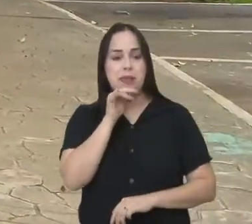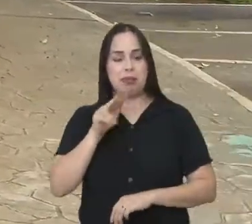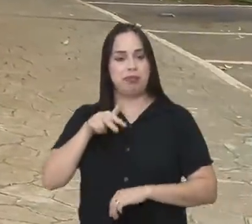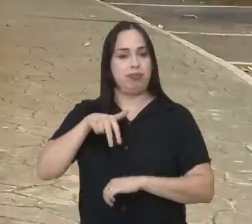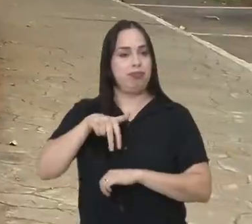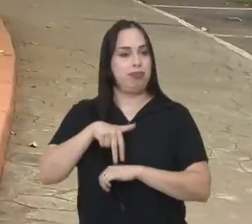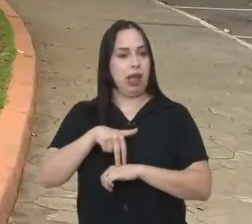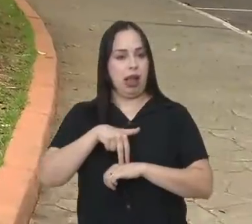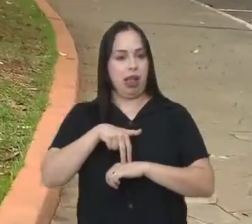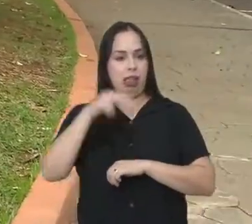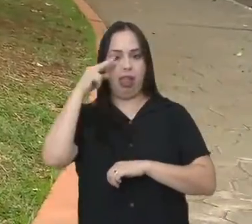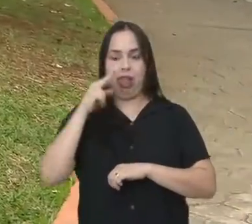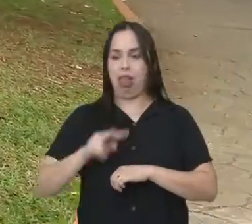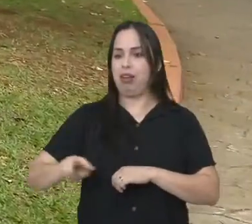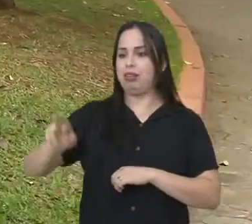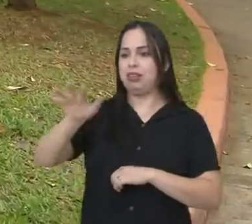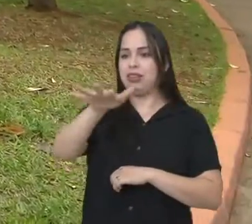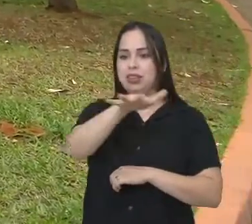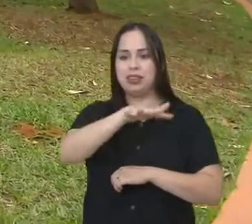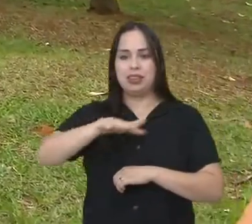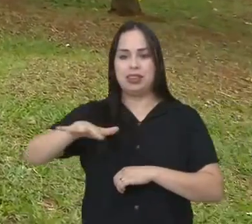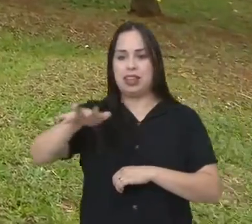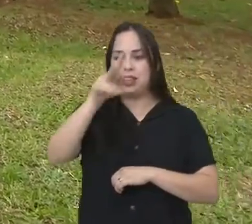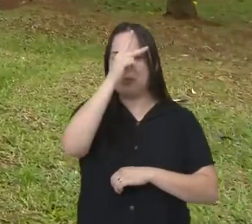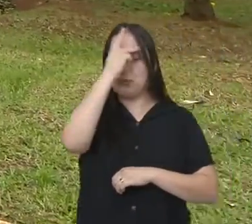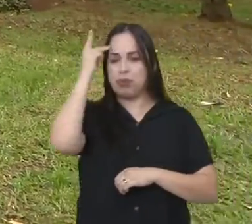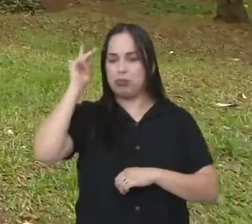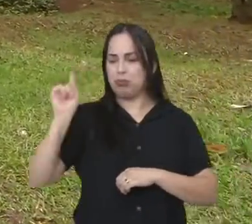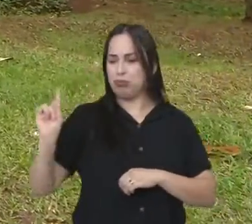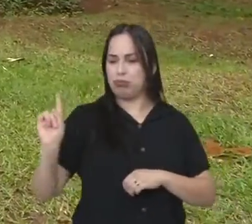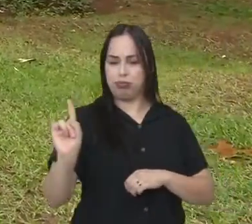e eu saio, eu vejo esse movimento todo